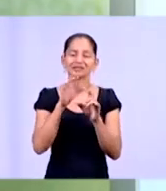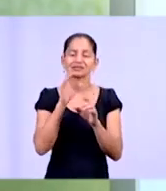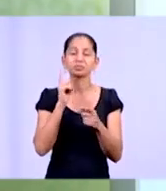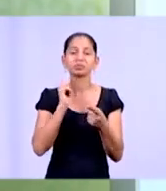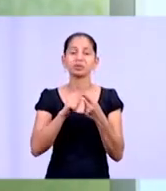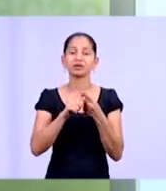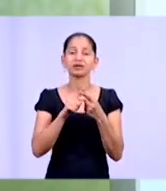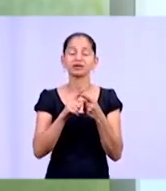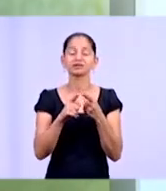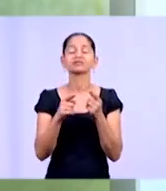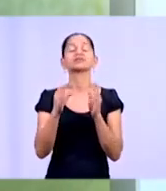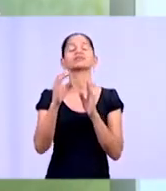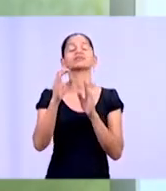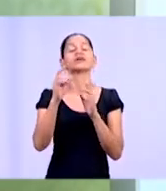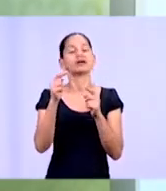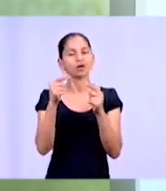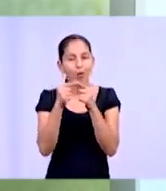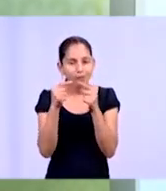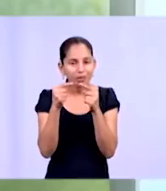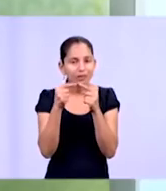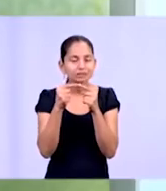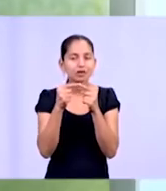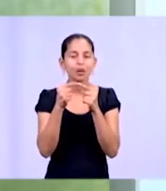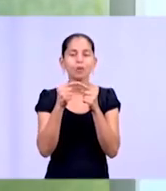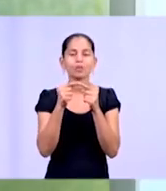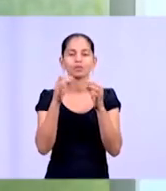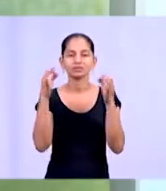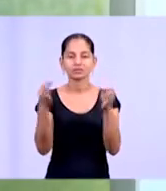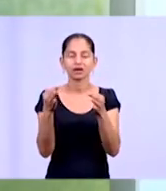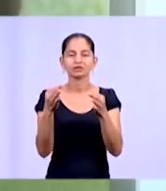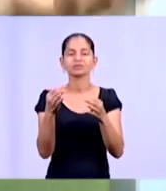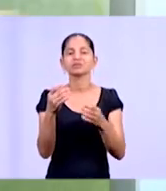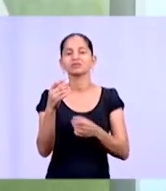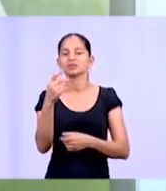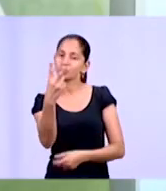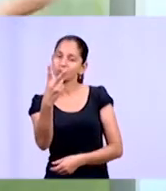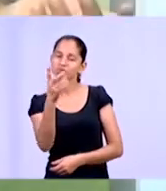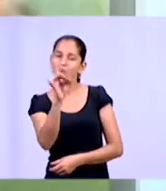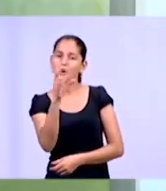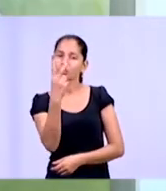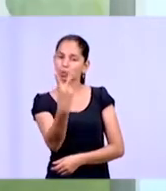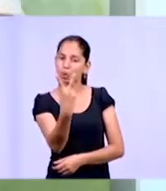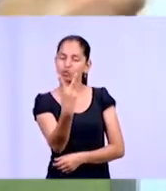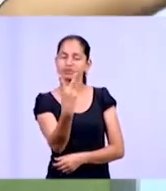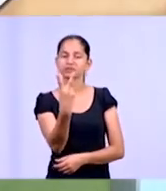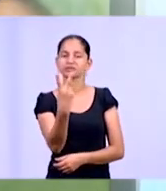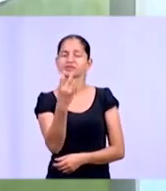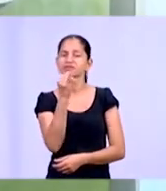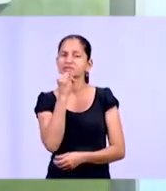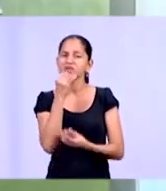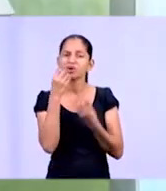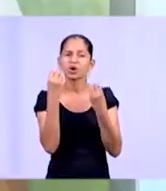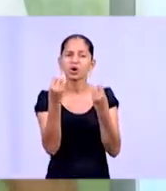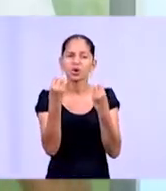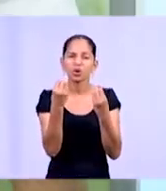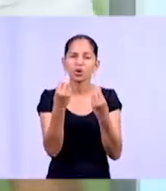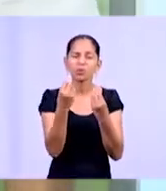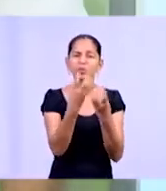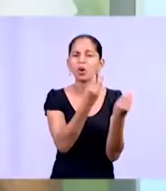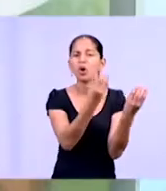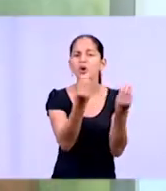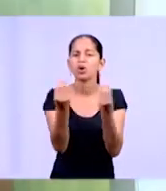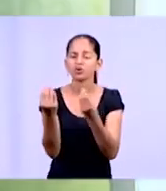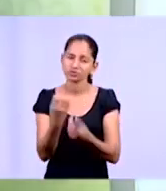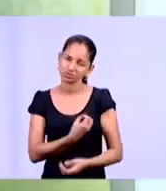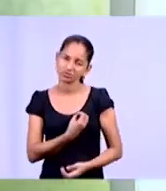causa desse sistema binário. É mais fácil a gente trabalhar com sistemas binários do que, por exemplo, um sistema decimal que a gente utiliza no dia a